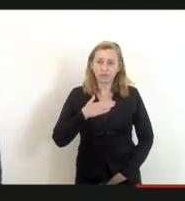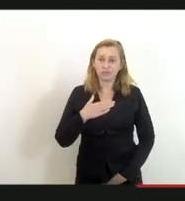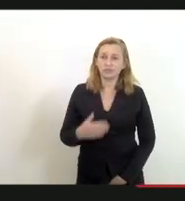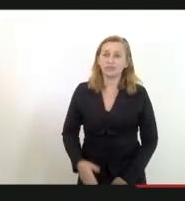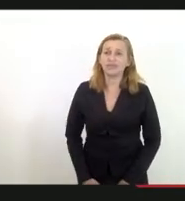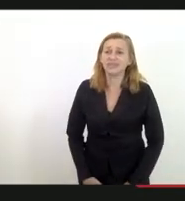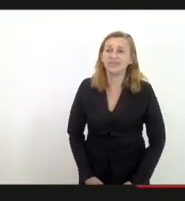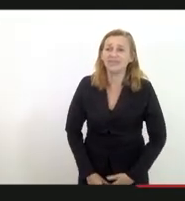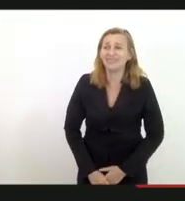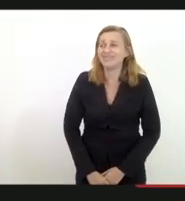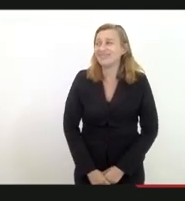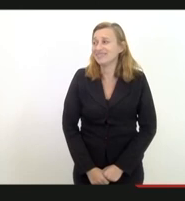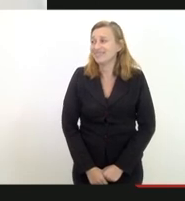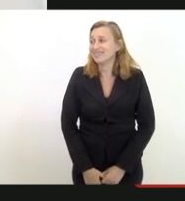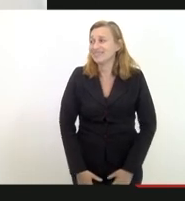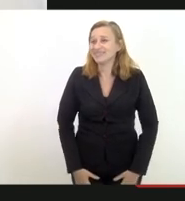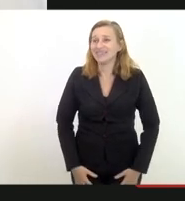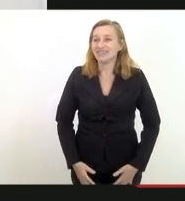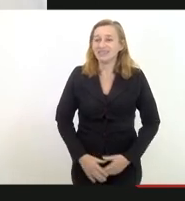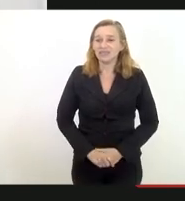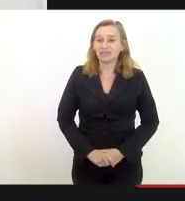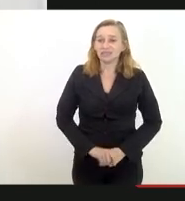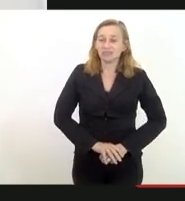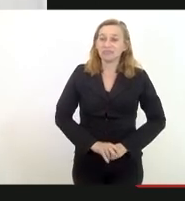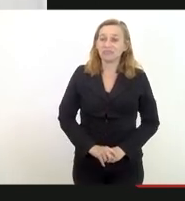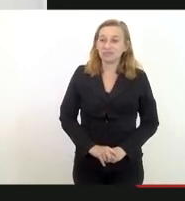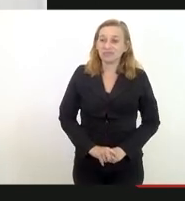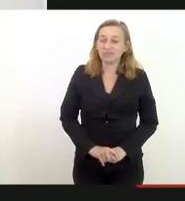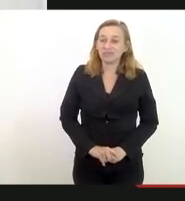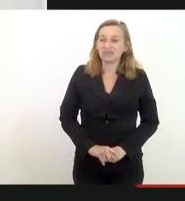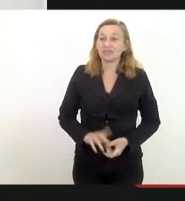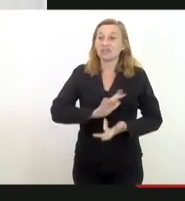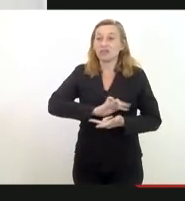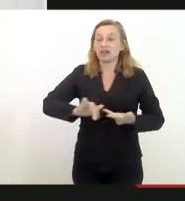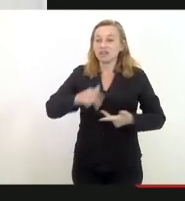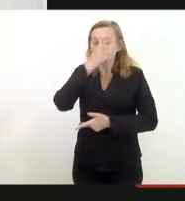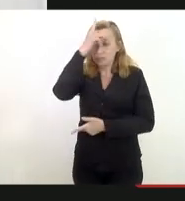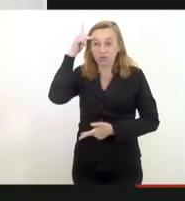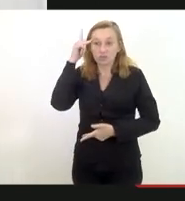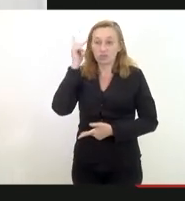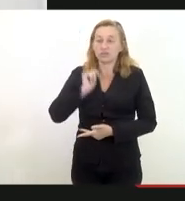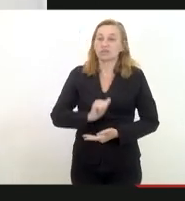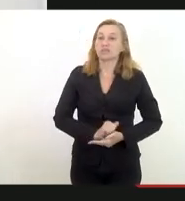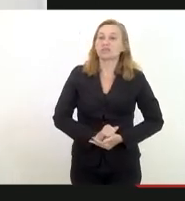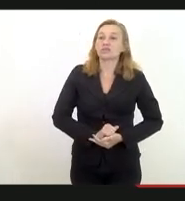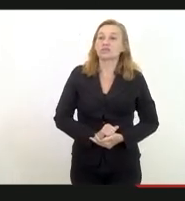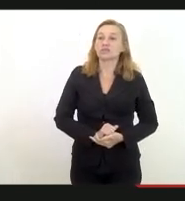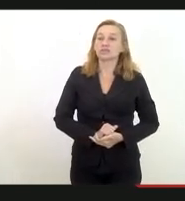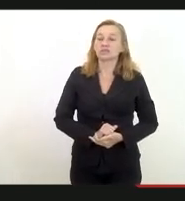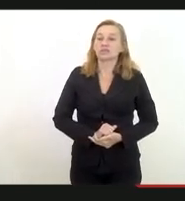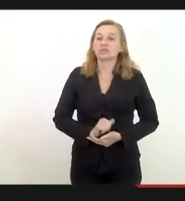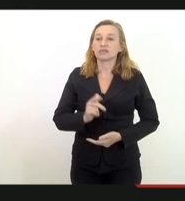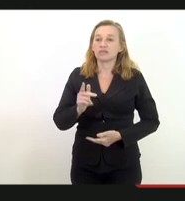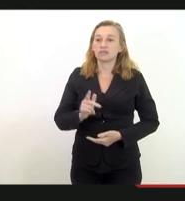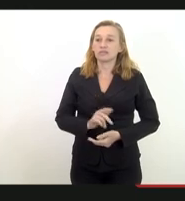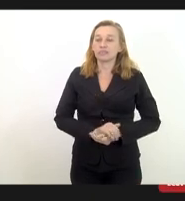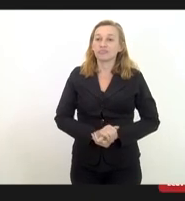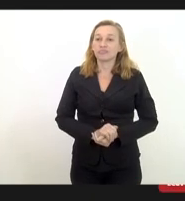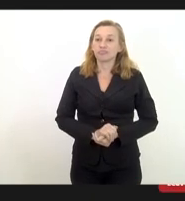no sistema penitenciário, seus familiares, enfim, são muitas pessoas colocadas em risco quando nós nos omitimos